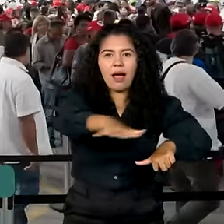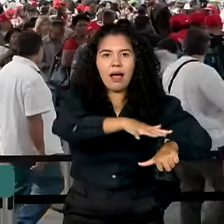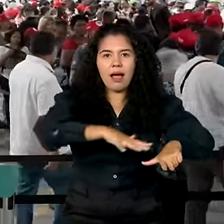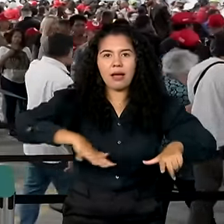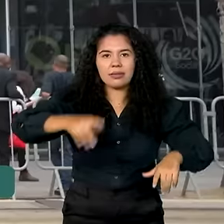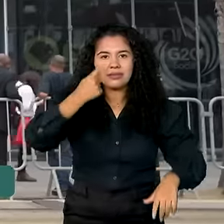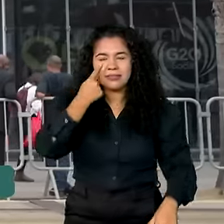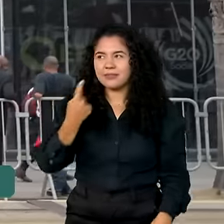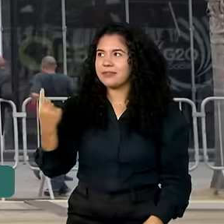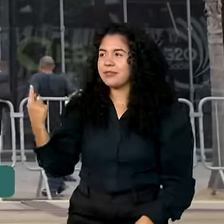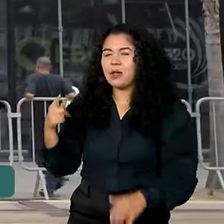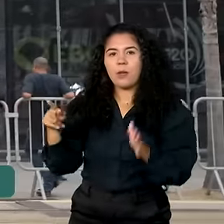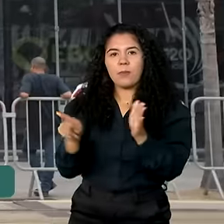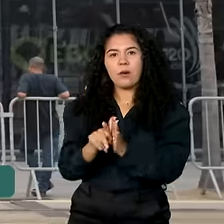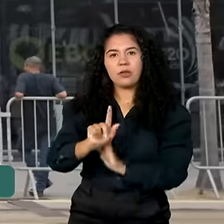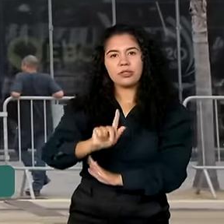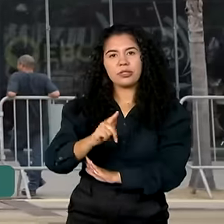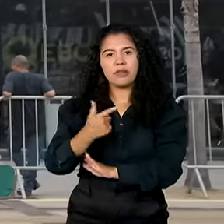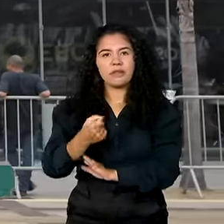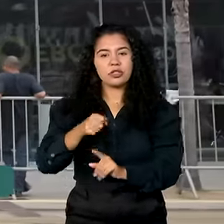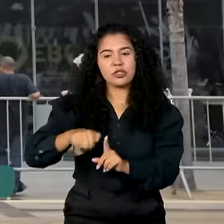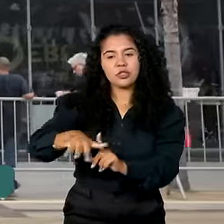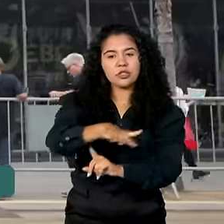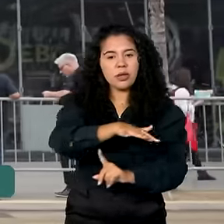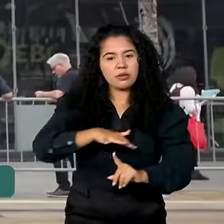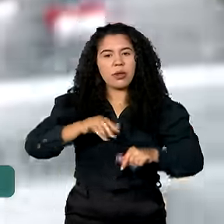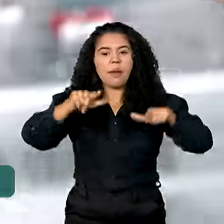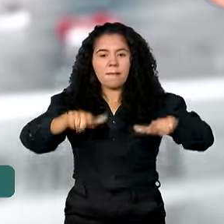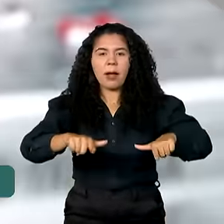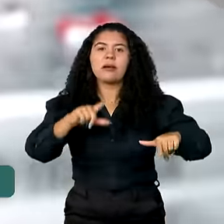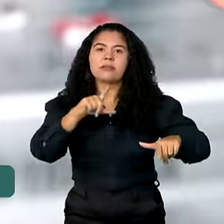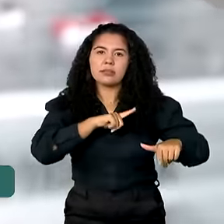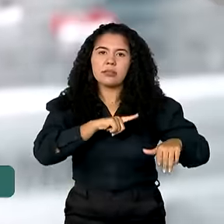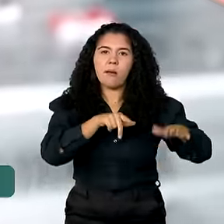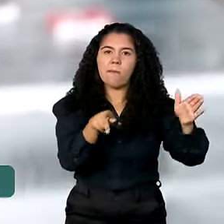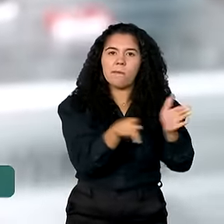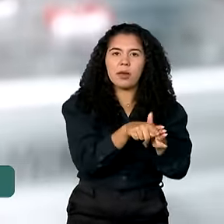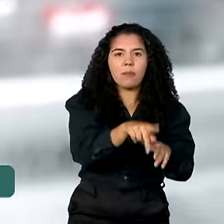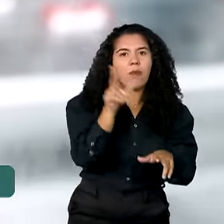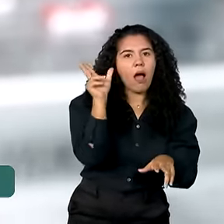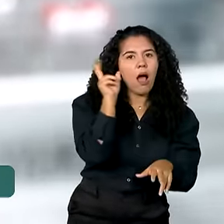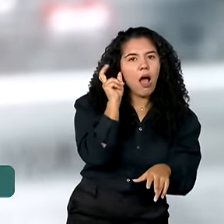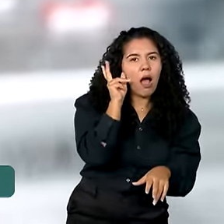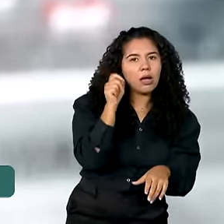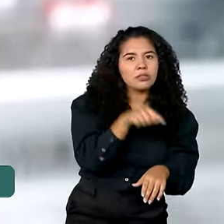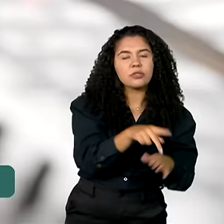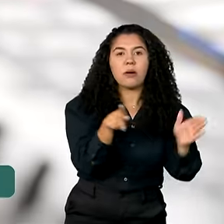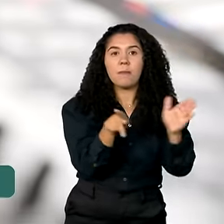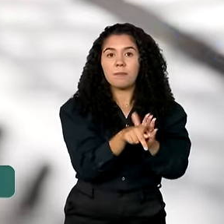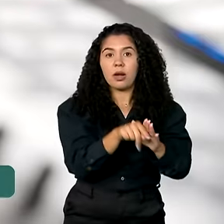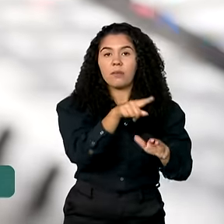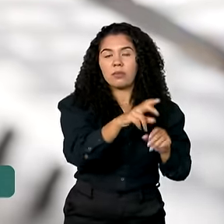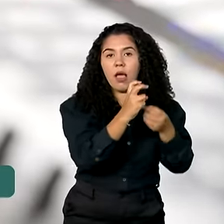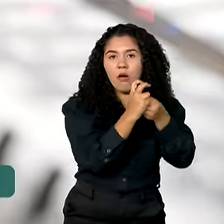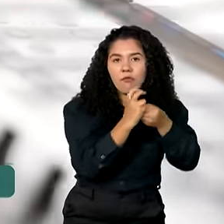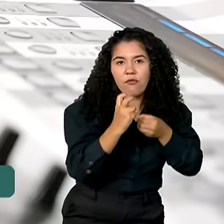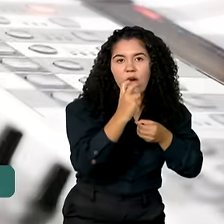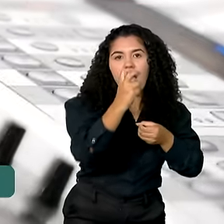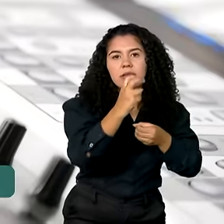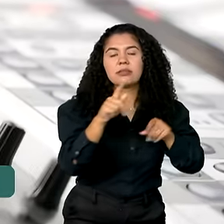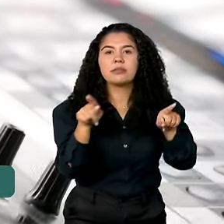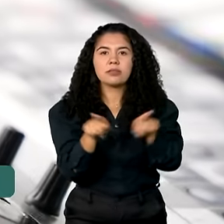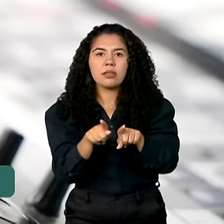o G20 Social. O espaço também abriga um estúdio de rádio, de onde os ouvintes da Voz do Brasil e da Rádio